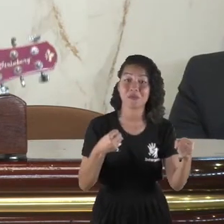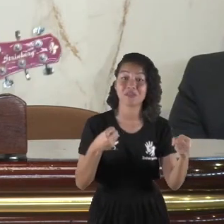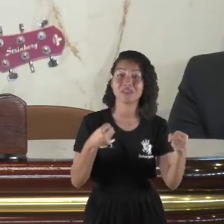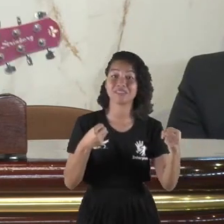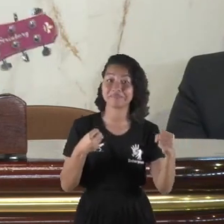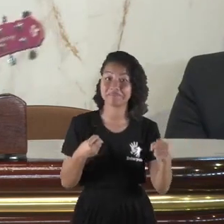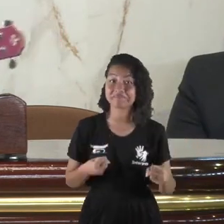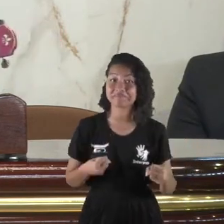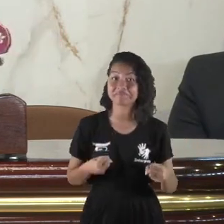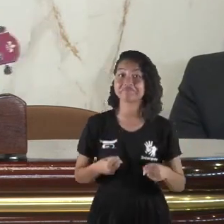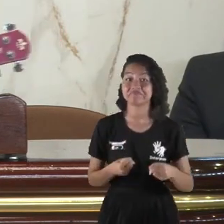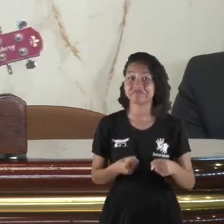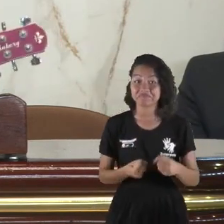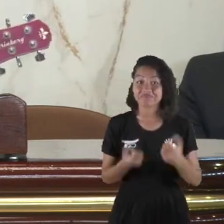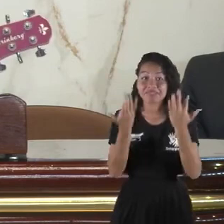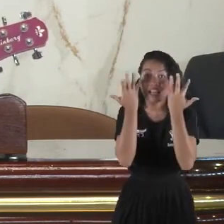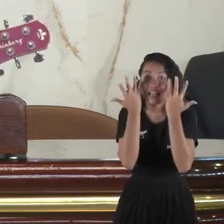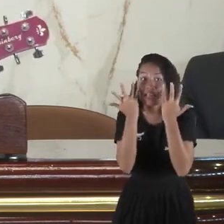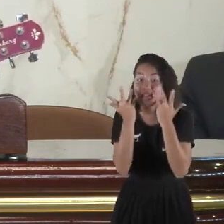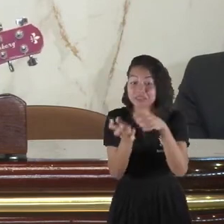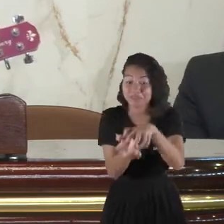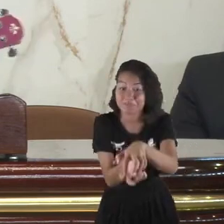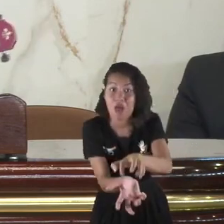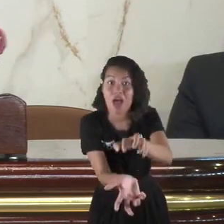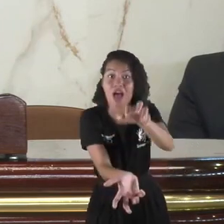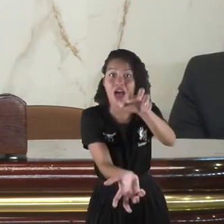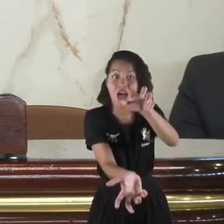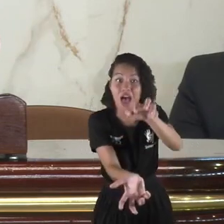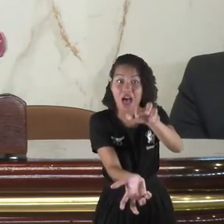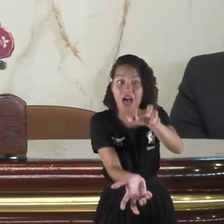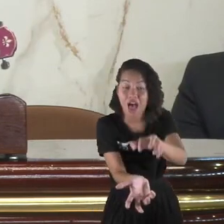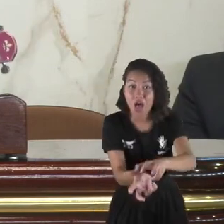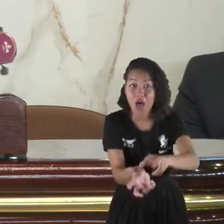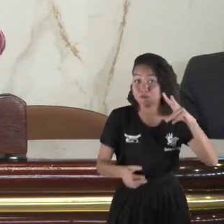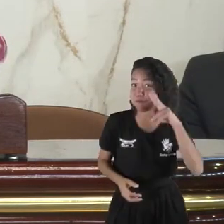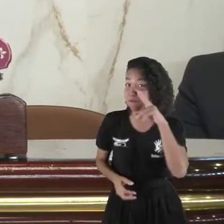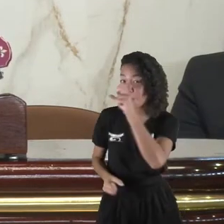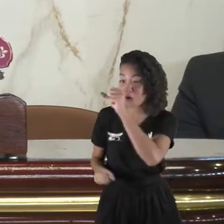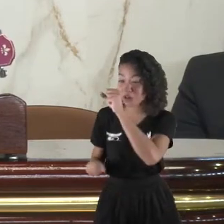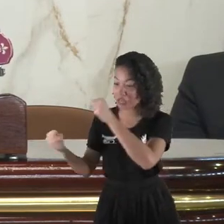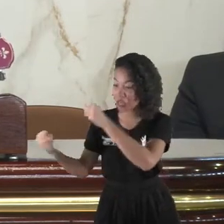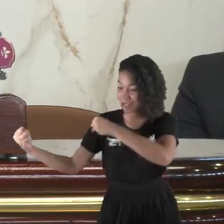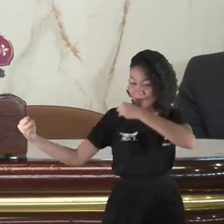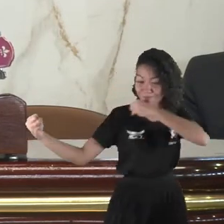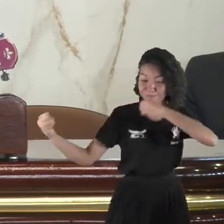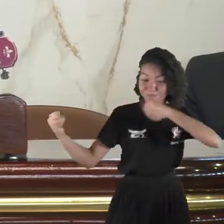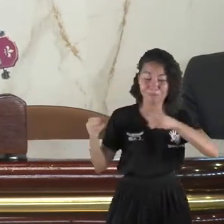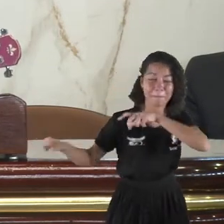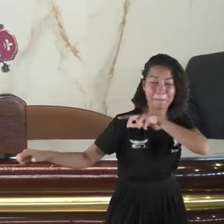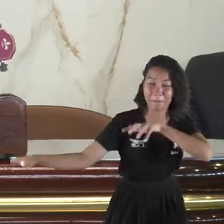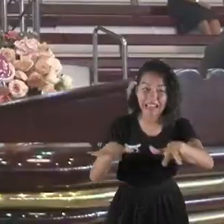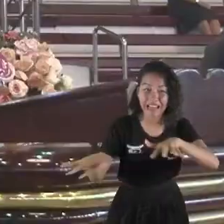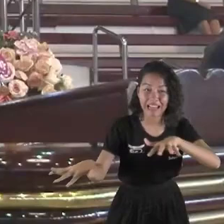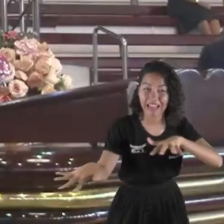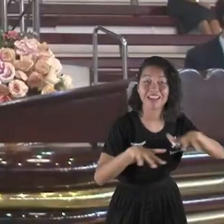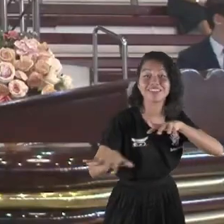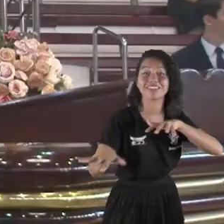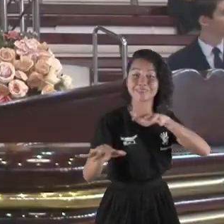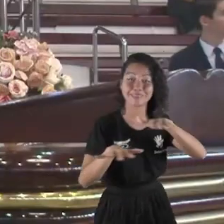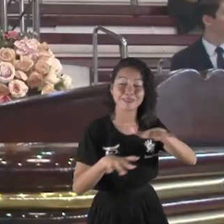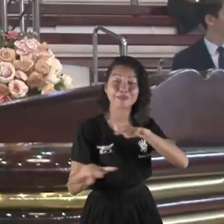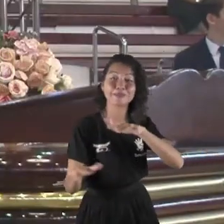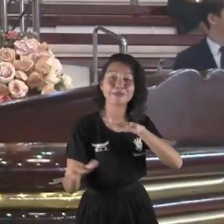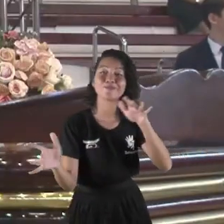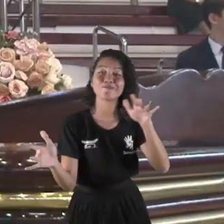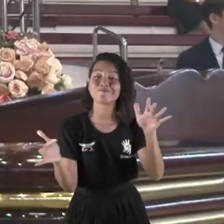Jesus. Que ruja o leão e que a terra estremeça diante da